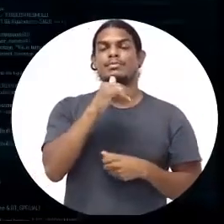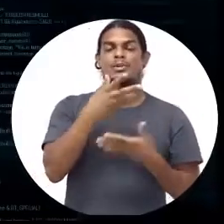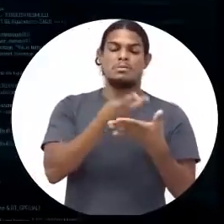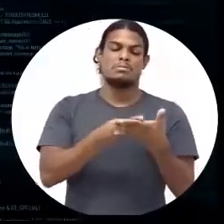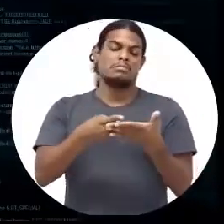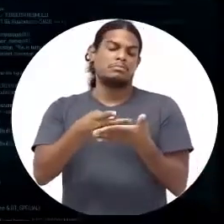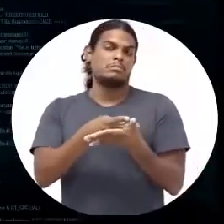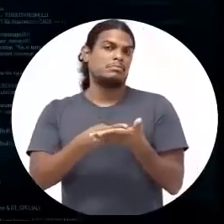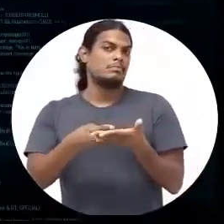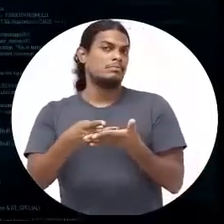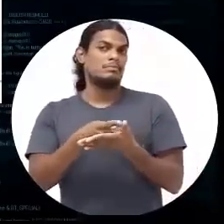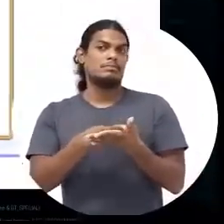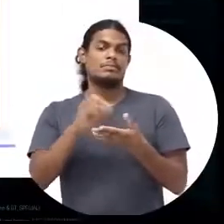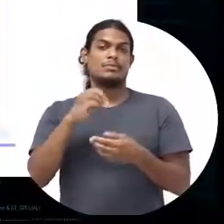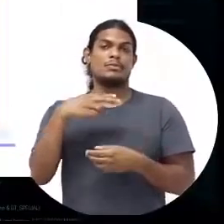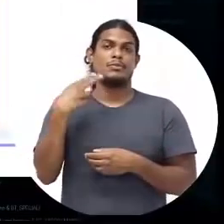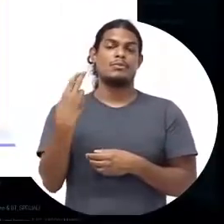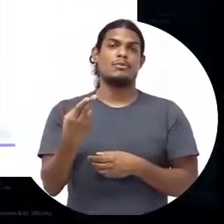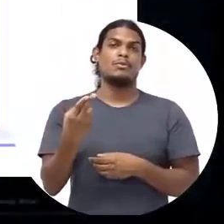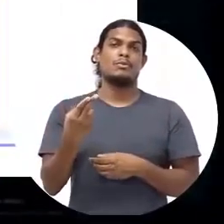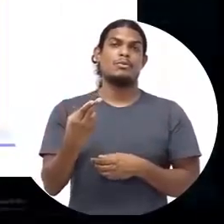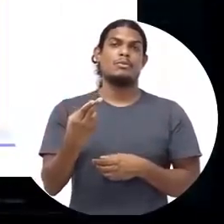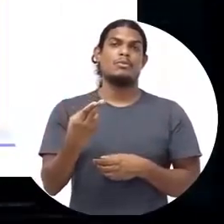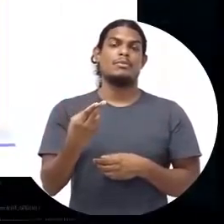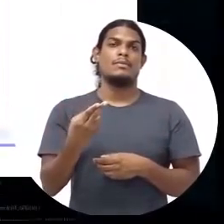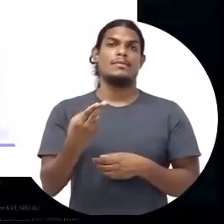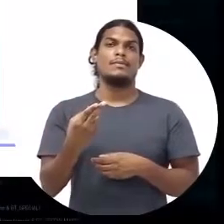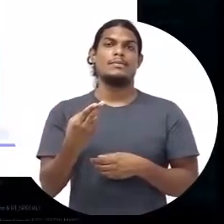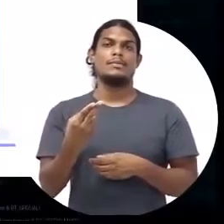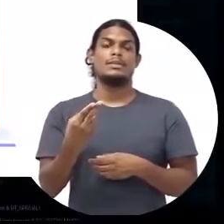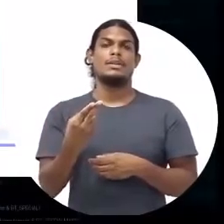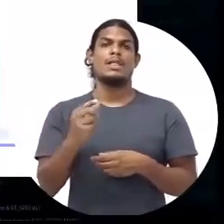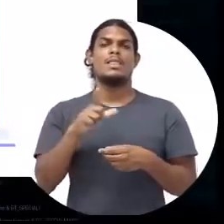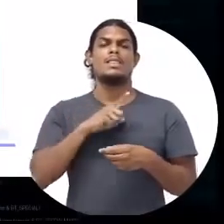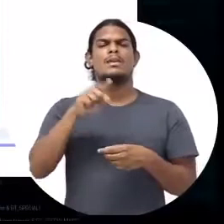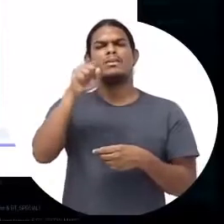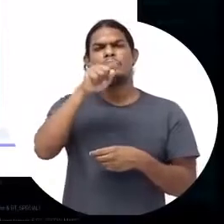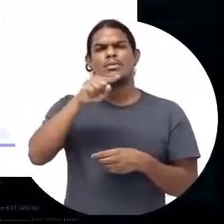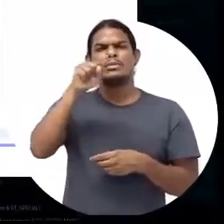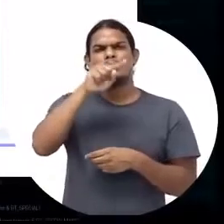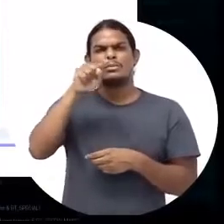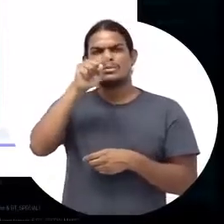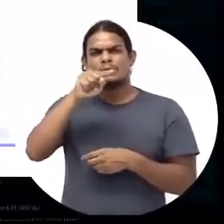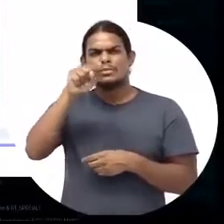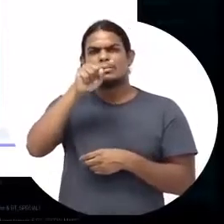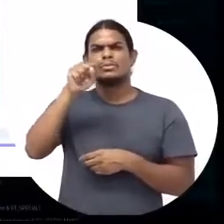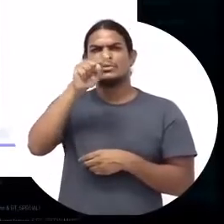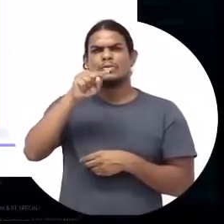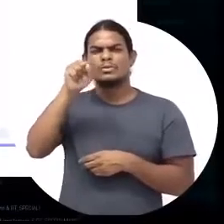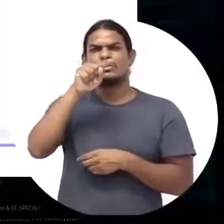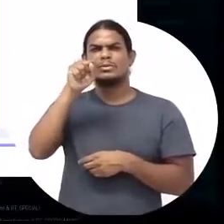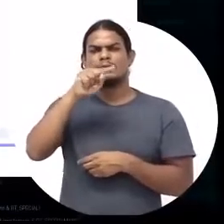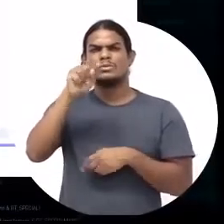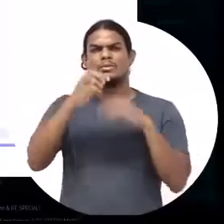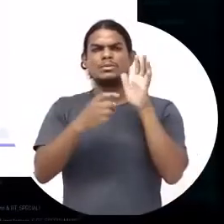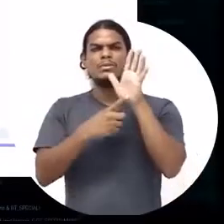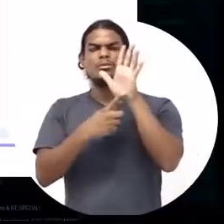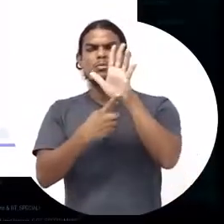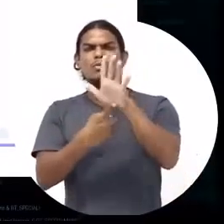desenho ou, se você não alterar nada, ela vai ter as bolinhas que identificam os itens dessa